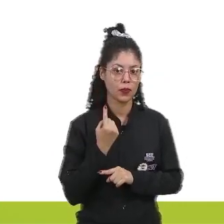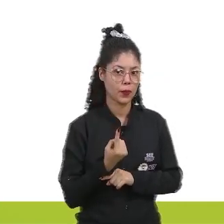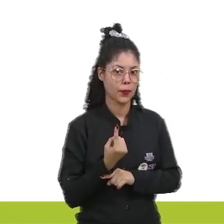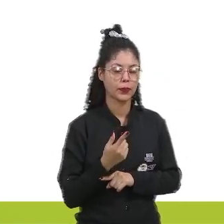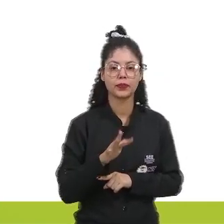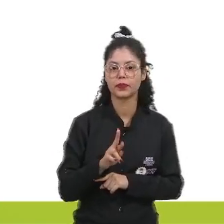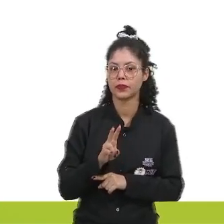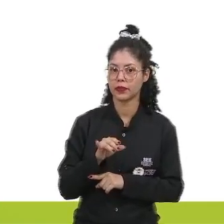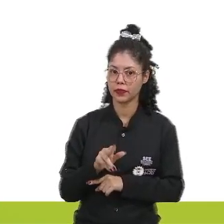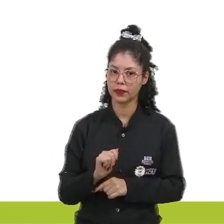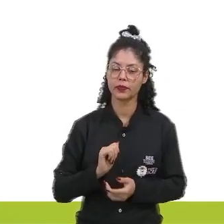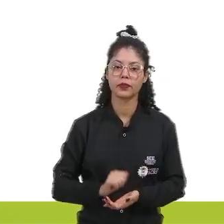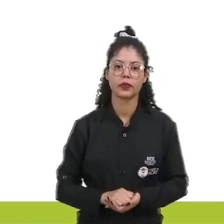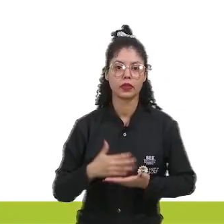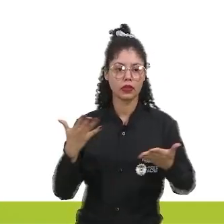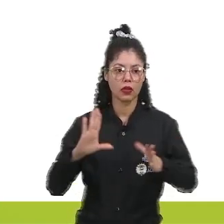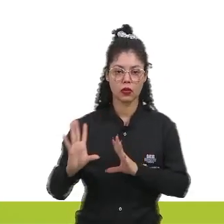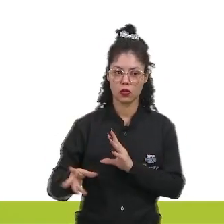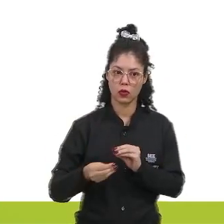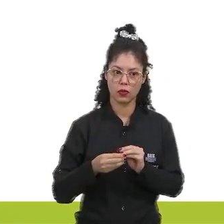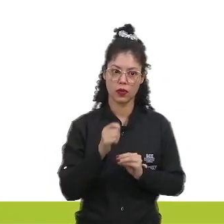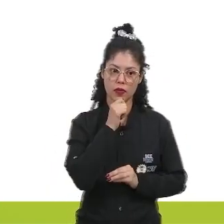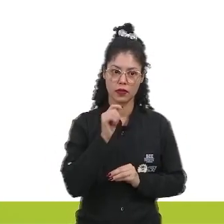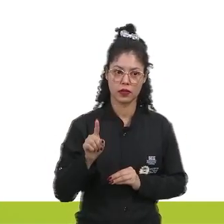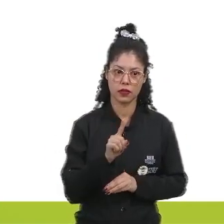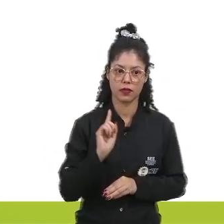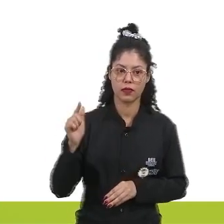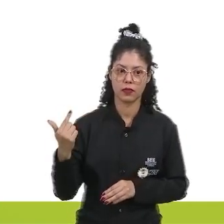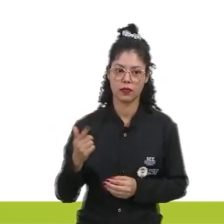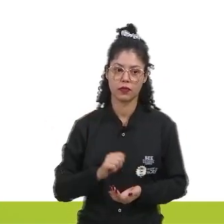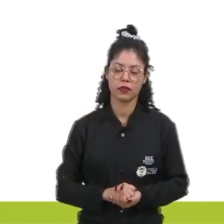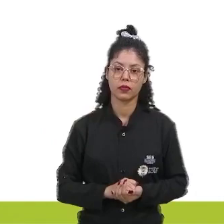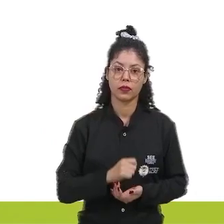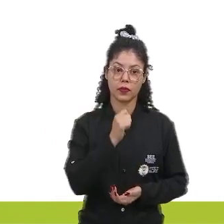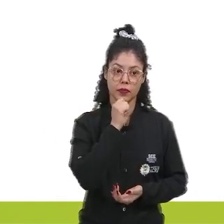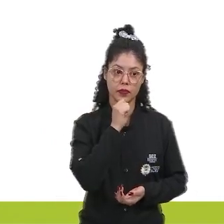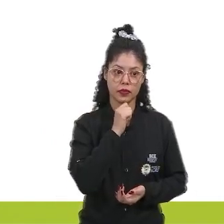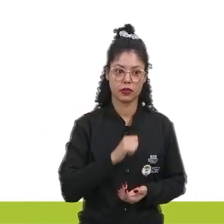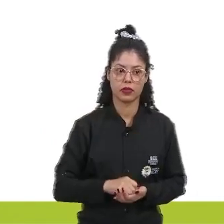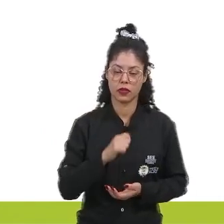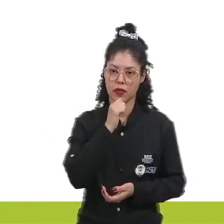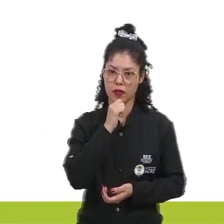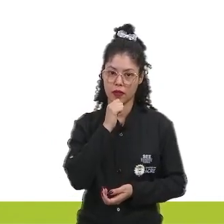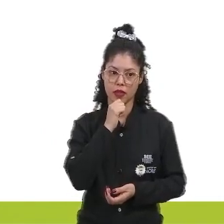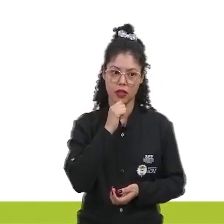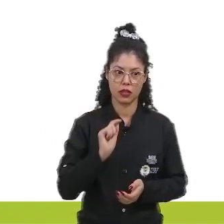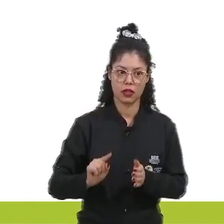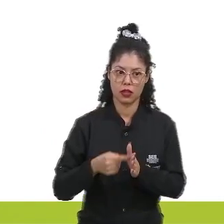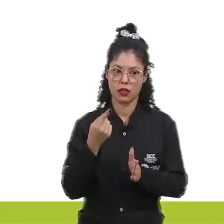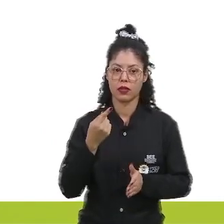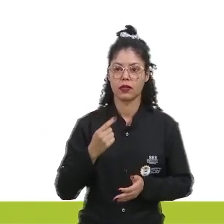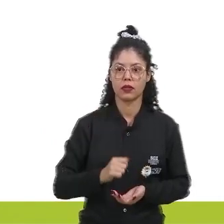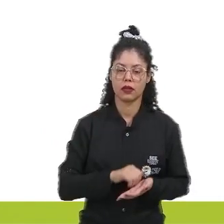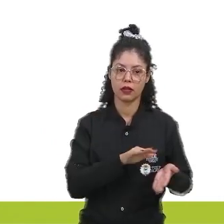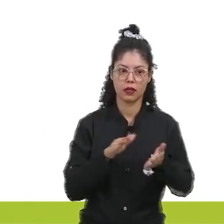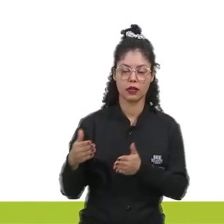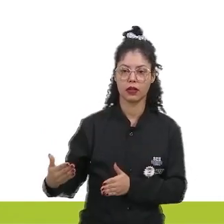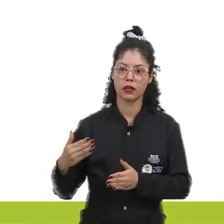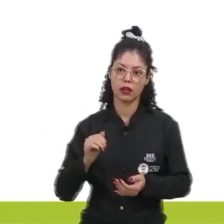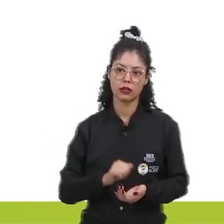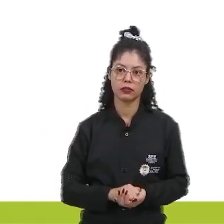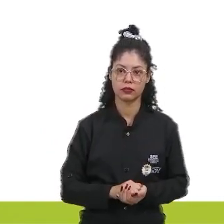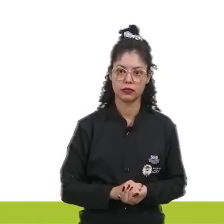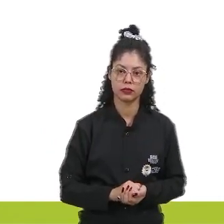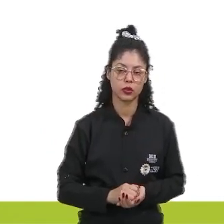Ambas funções, uma completa e a outra incompleta, tá bom? Vamos lá, a gente já viu essa primeira parte aí, vamos seguir aqui para